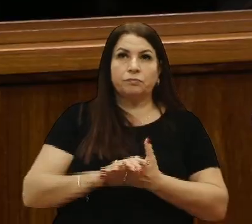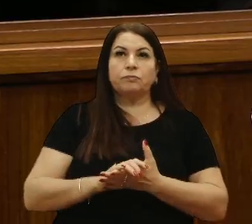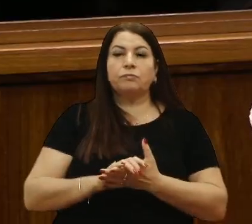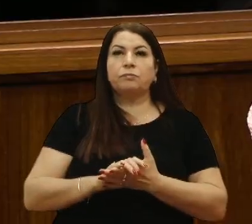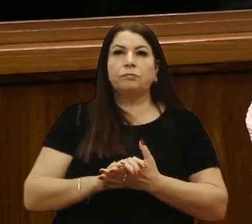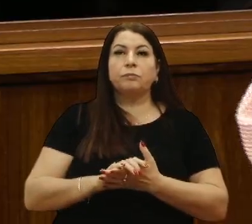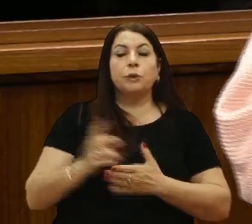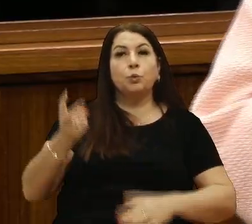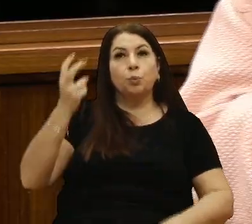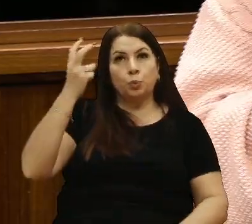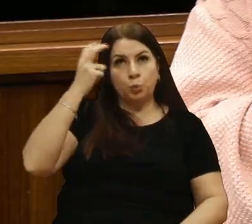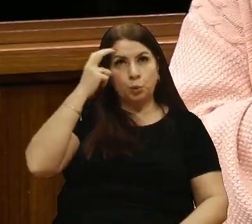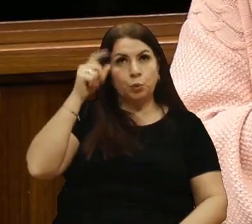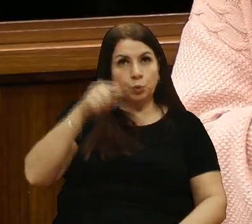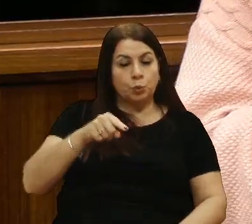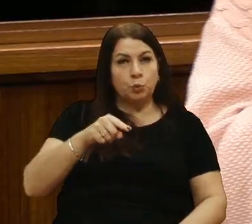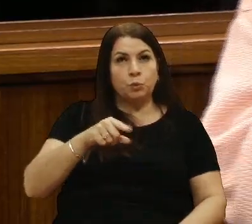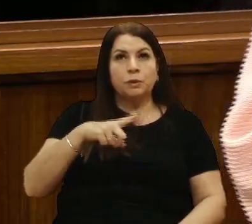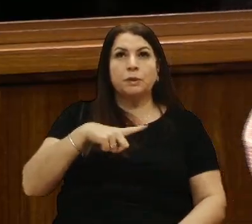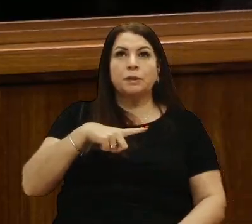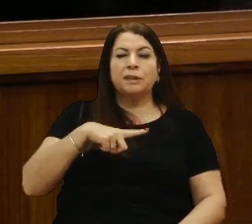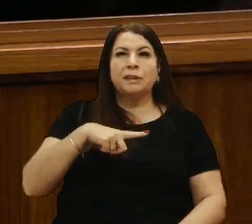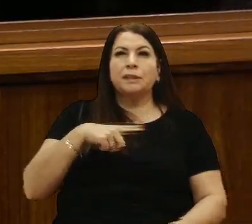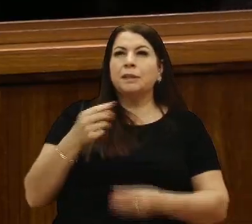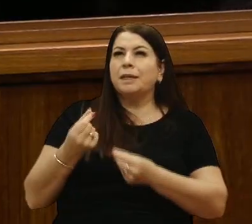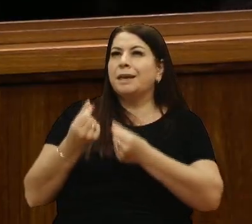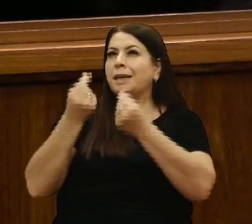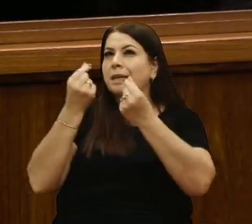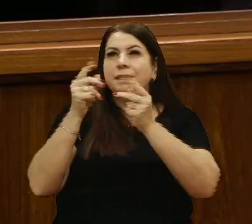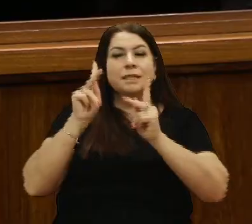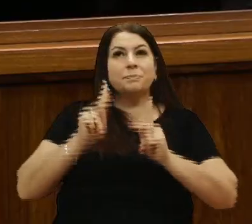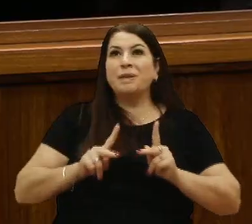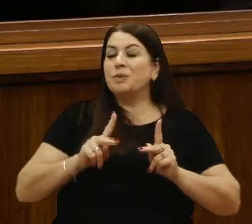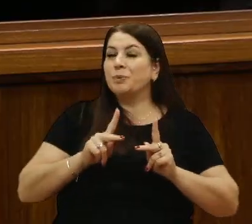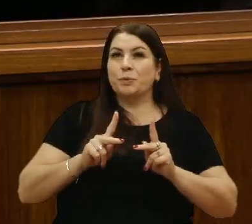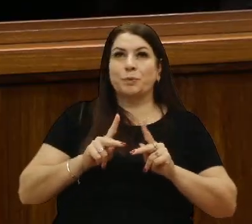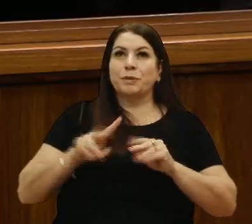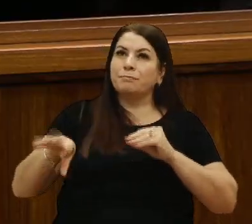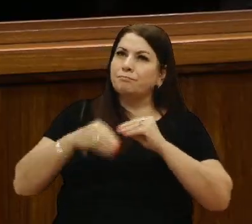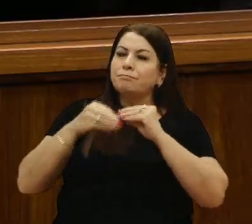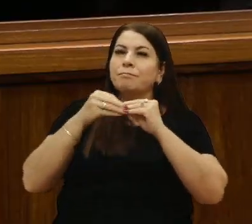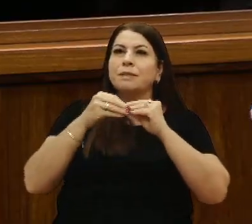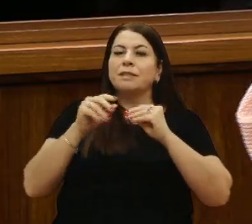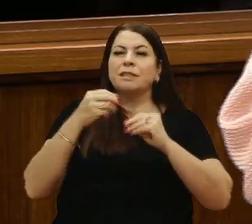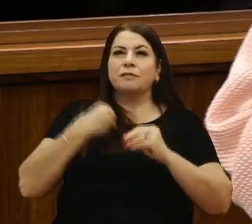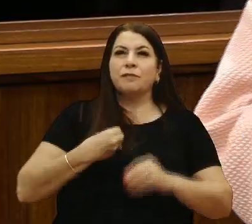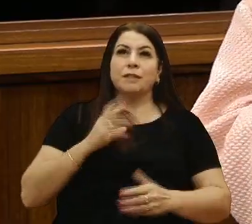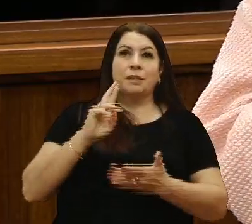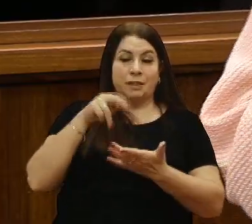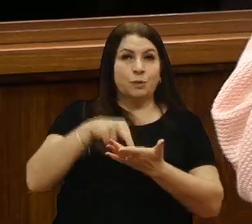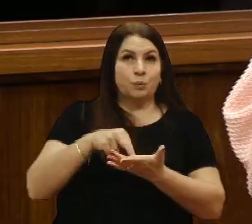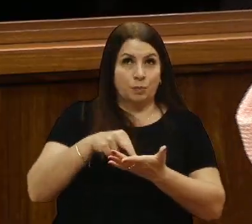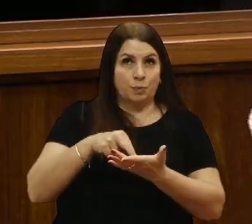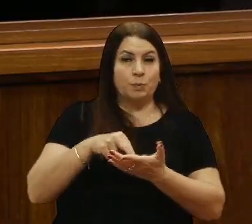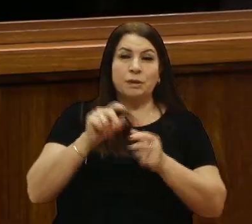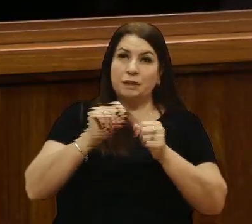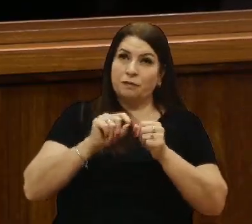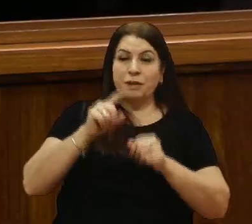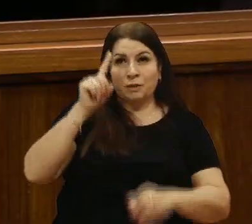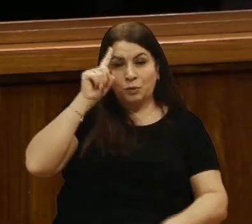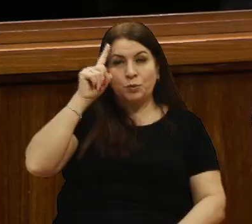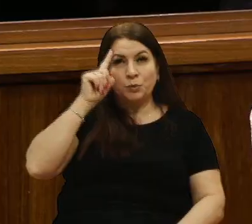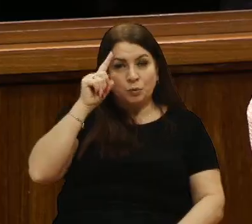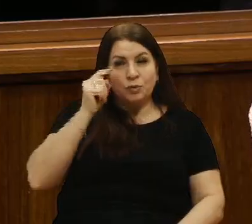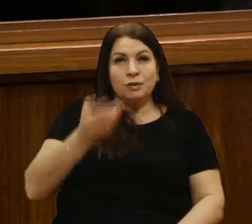a cultura, ela se enriquece daquelas pessoas que vivem a vida real, que fazem o dia a